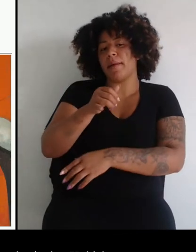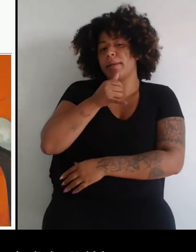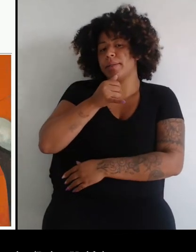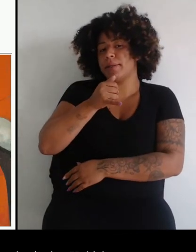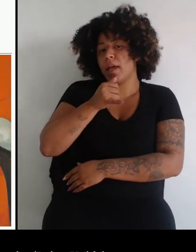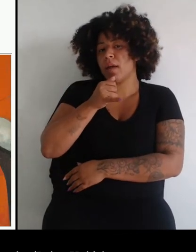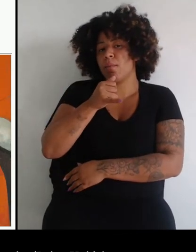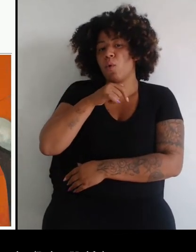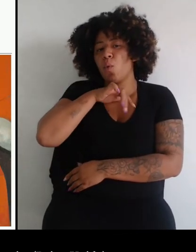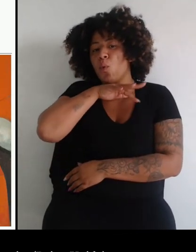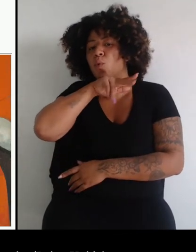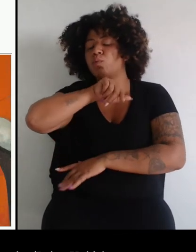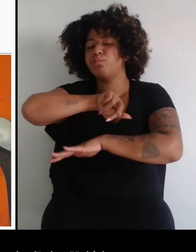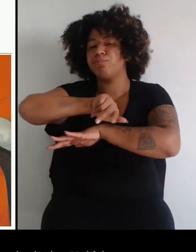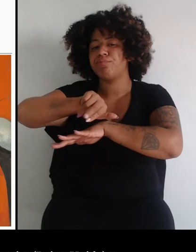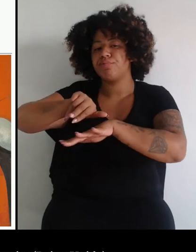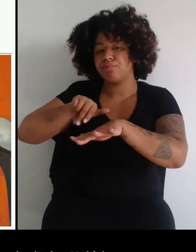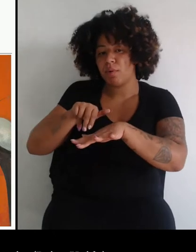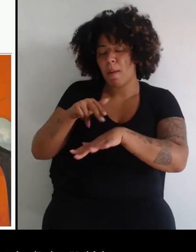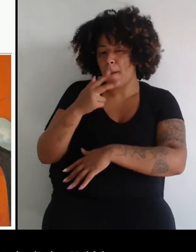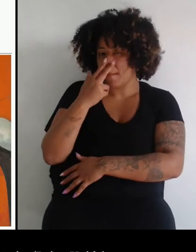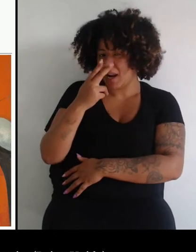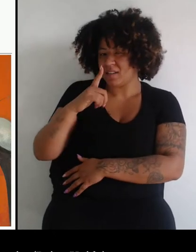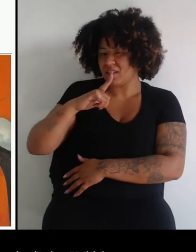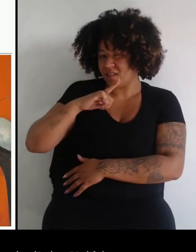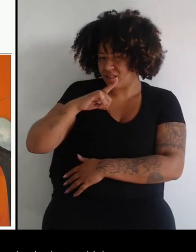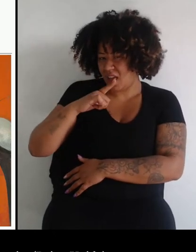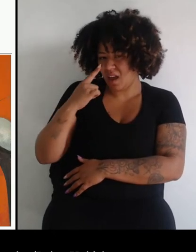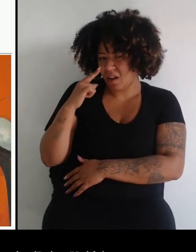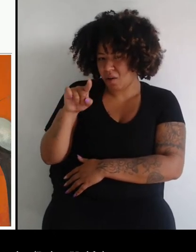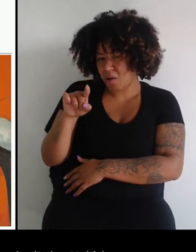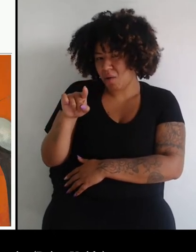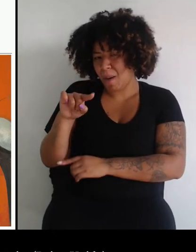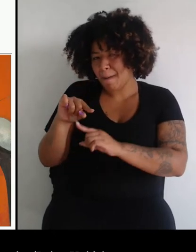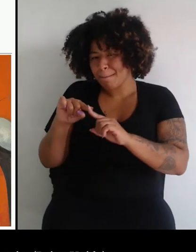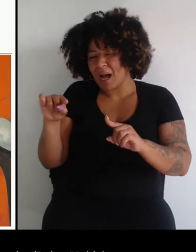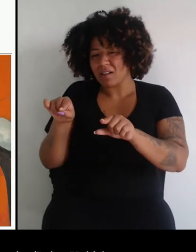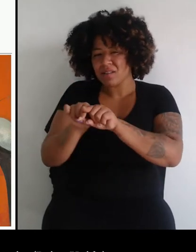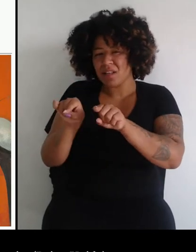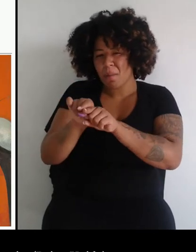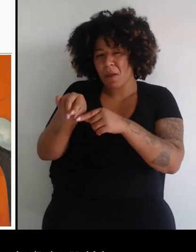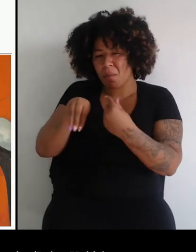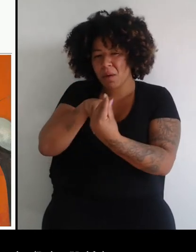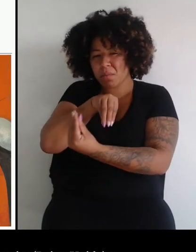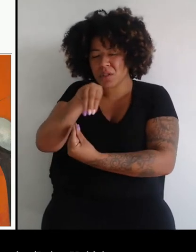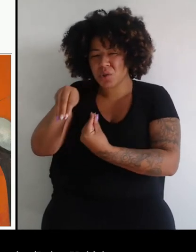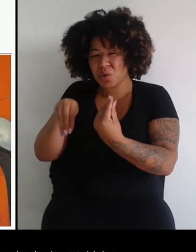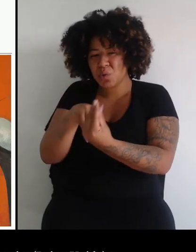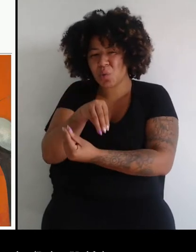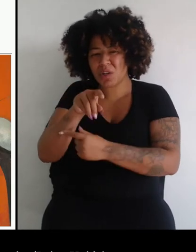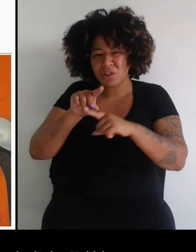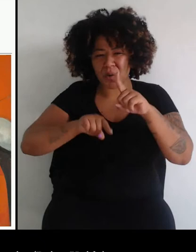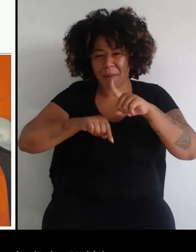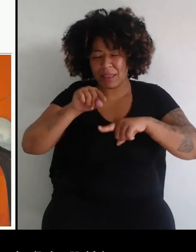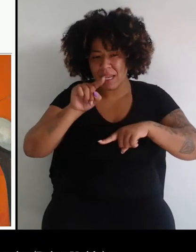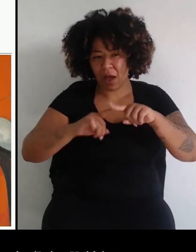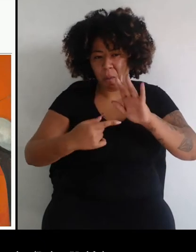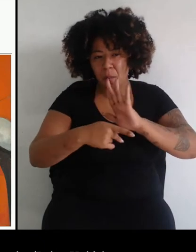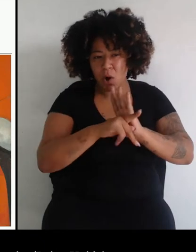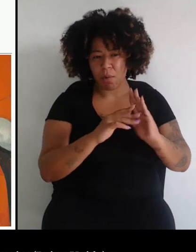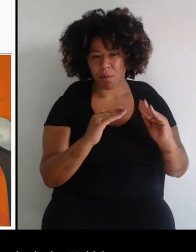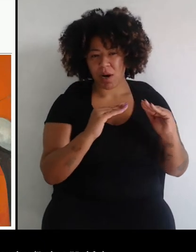ter algumas partes de animais mas algumas partes de móveis também a imagem no meio